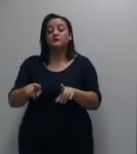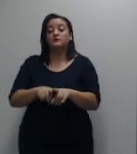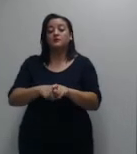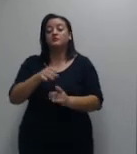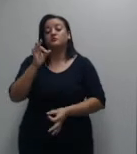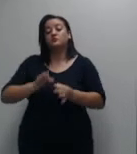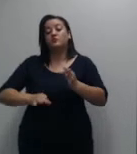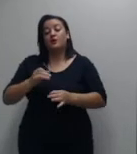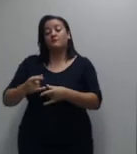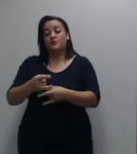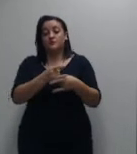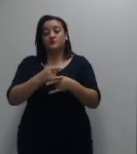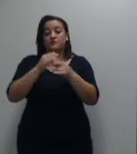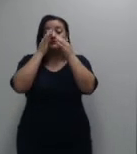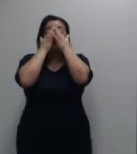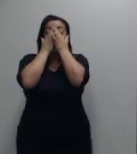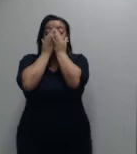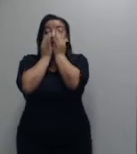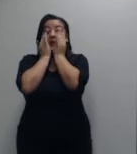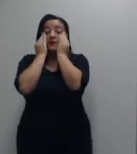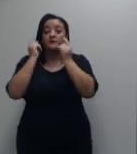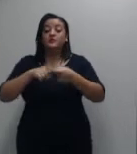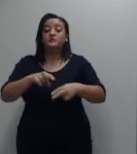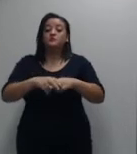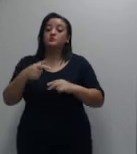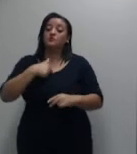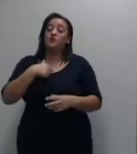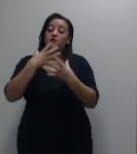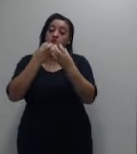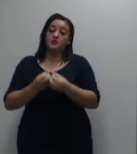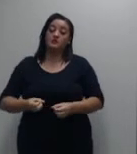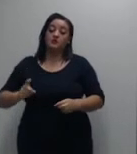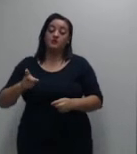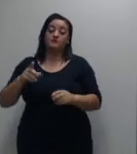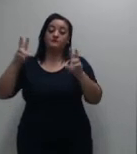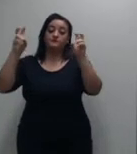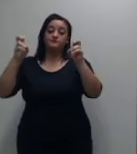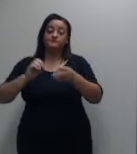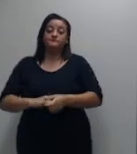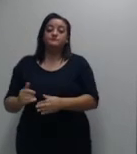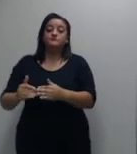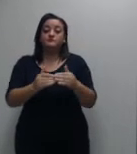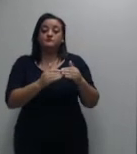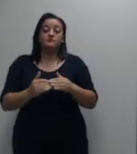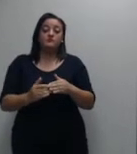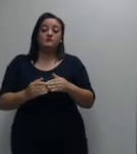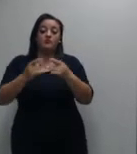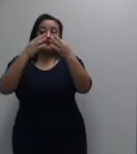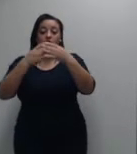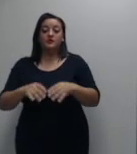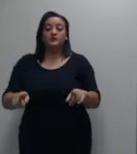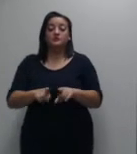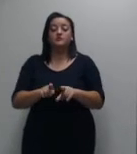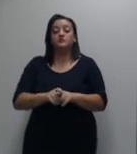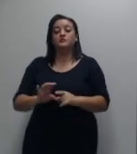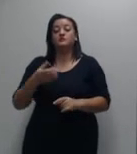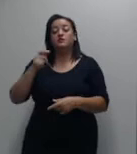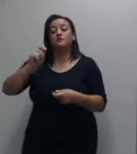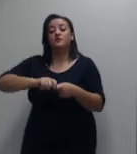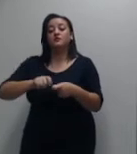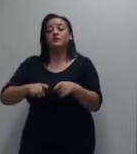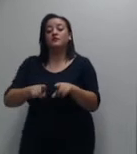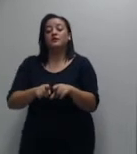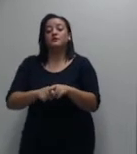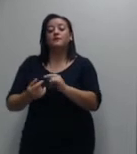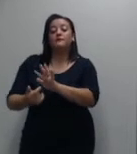julgamento virtual por isso indefiro o pedido fechou a conforme consignado na decisão agravada é